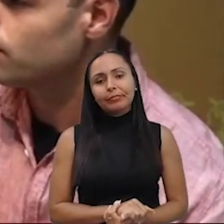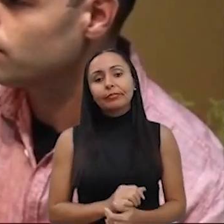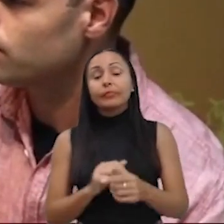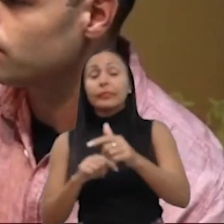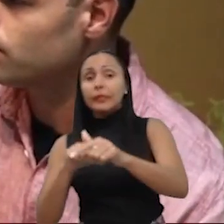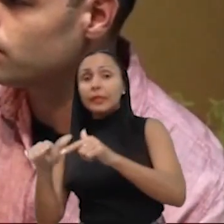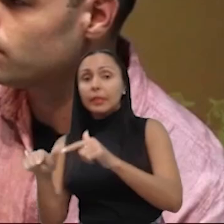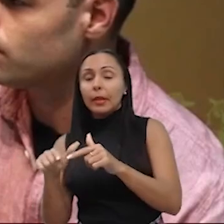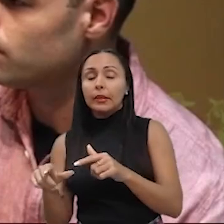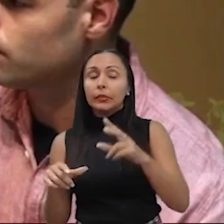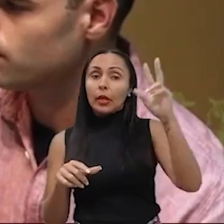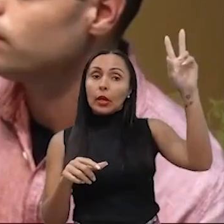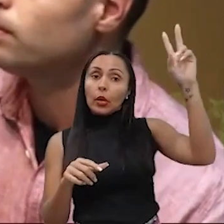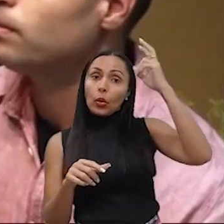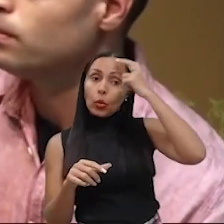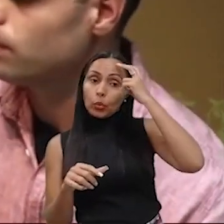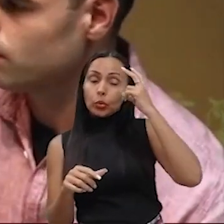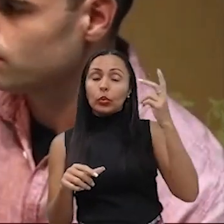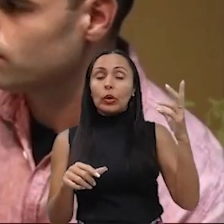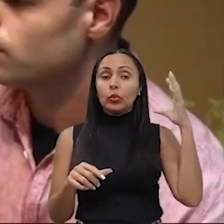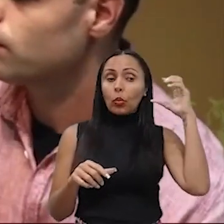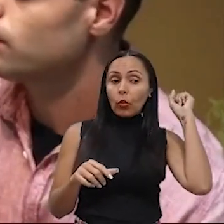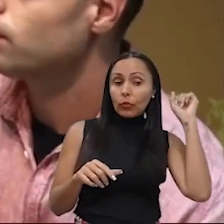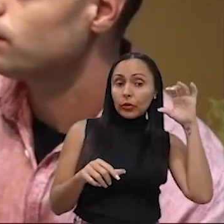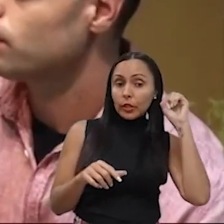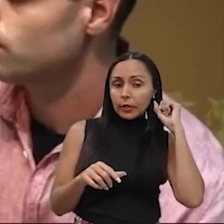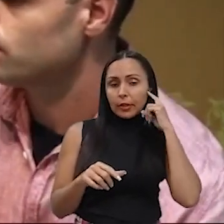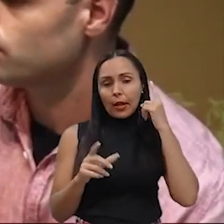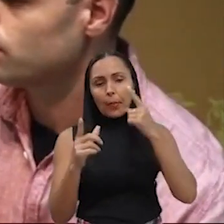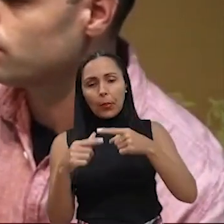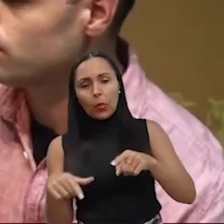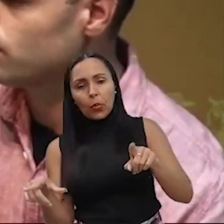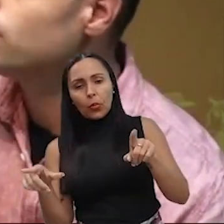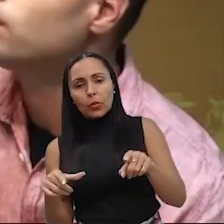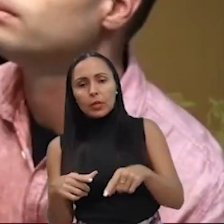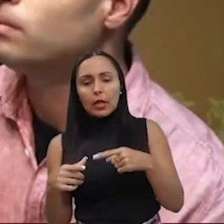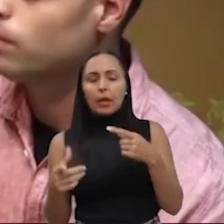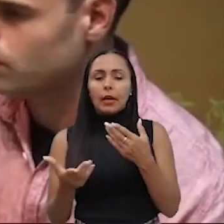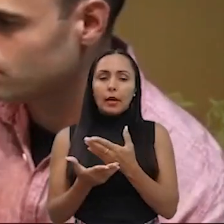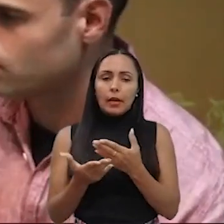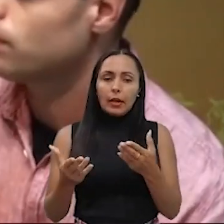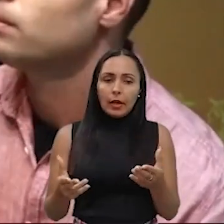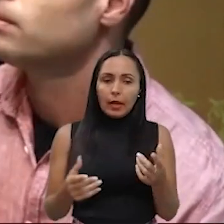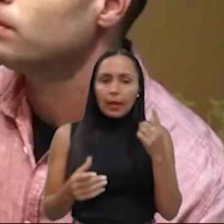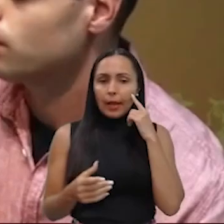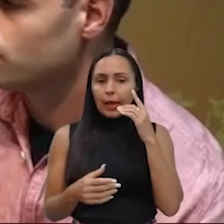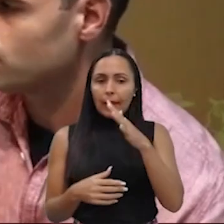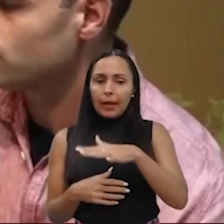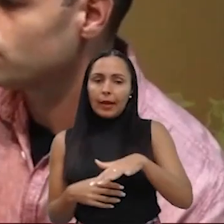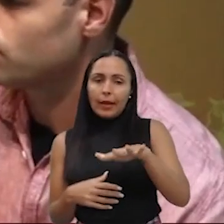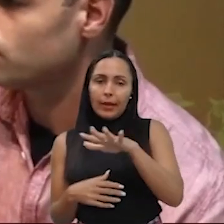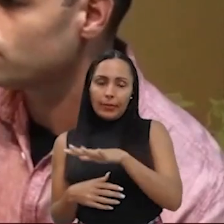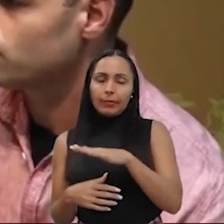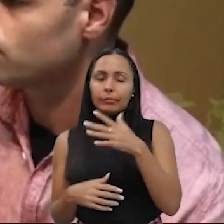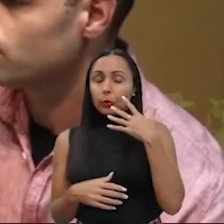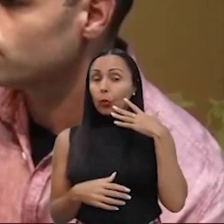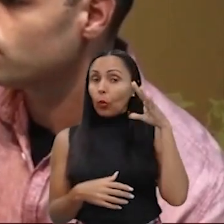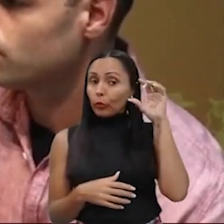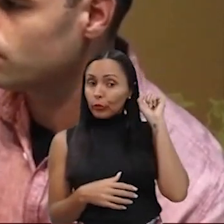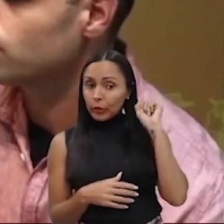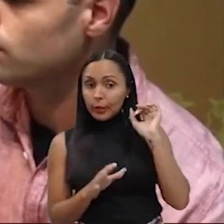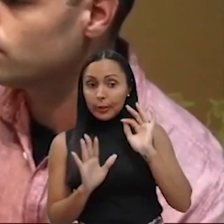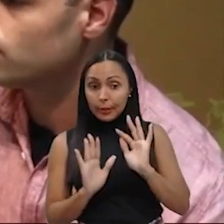cultura do ouvinte, que é a cultura da música, né? A música ela é um artefato do ouvinte, mas